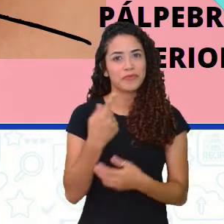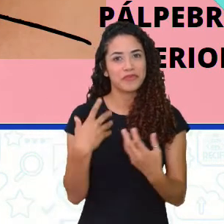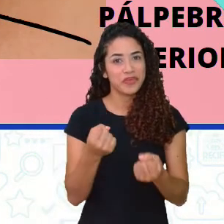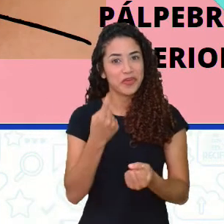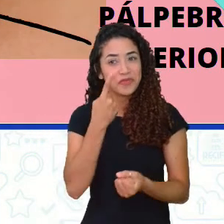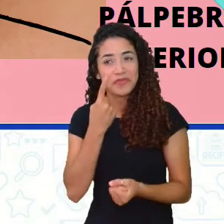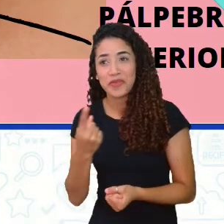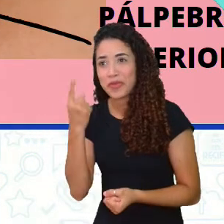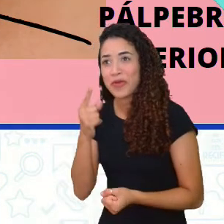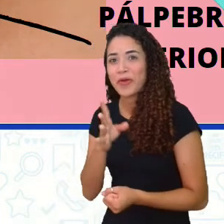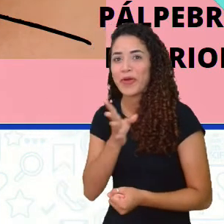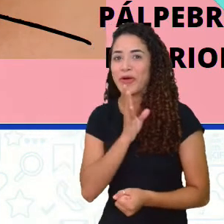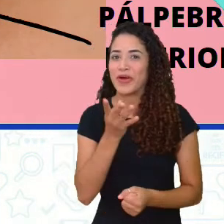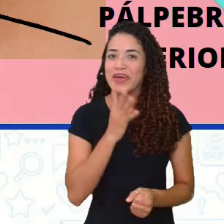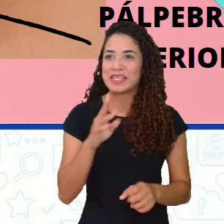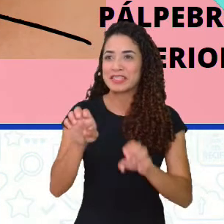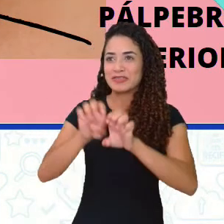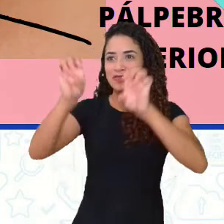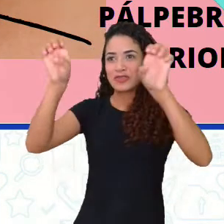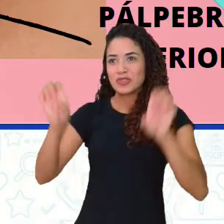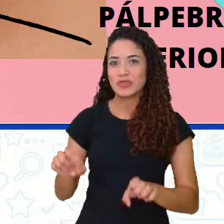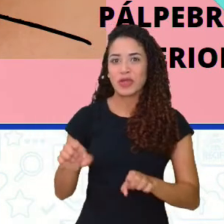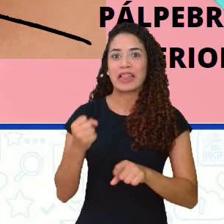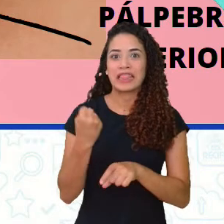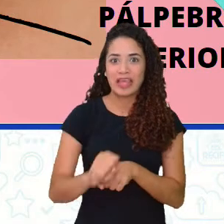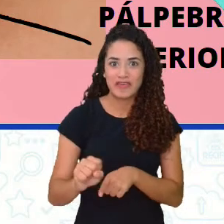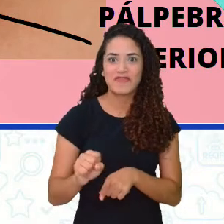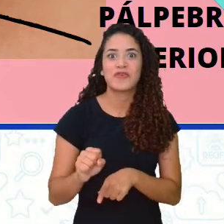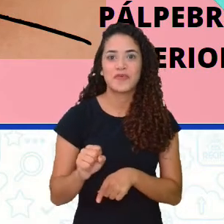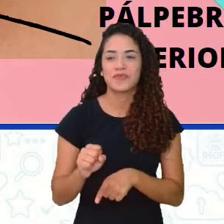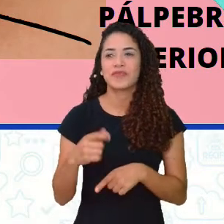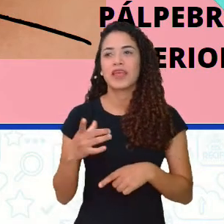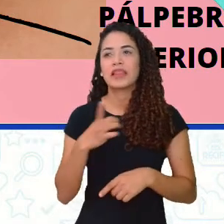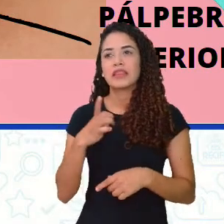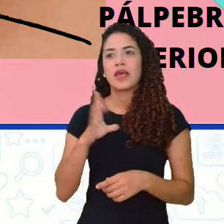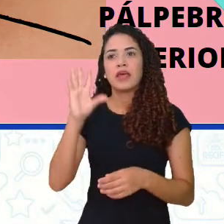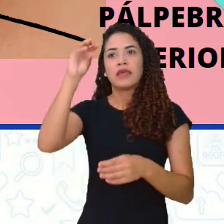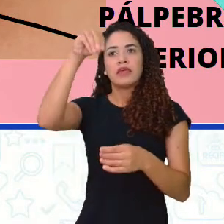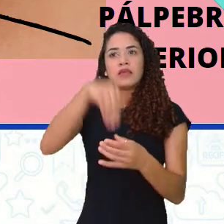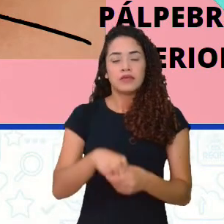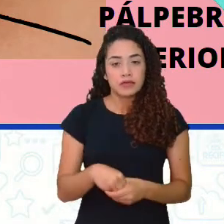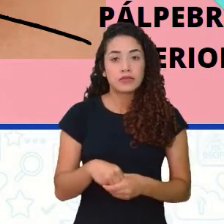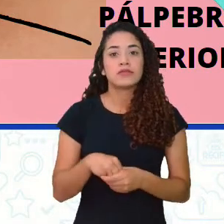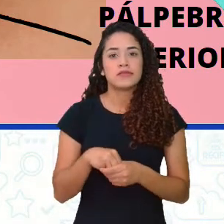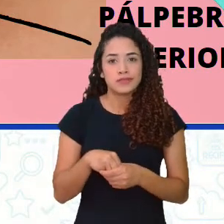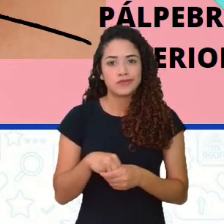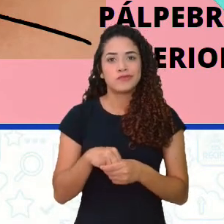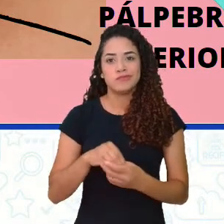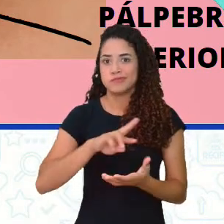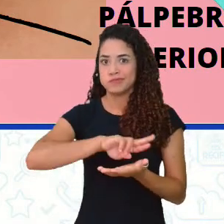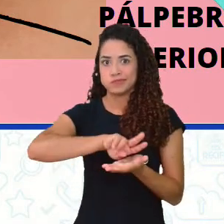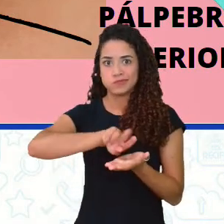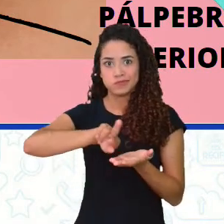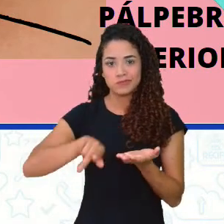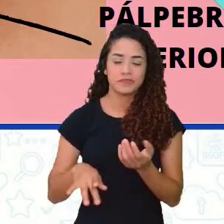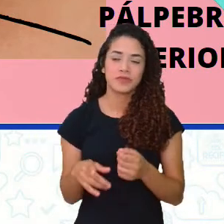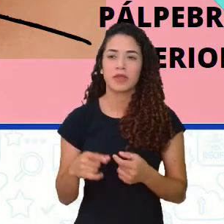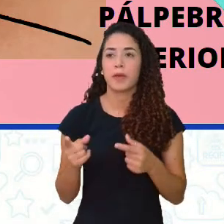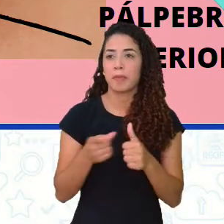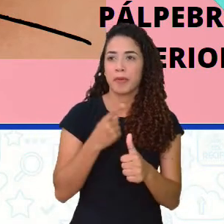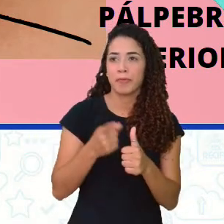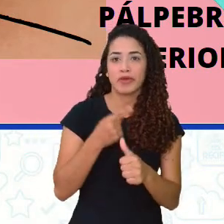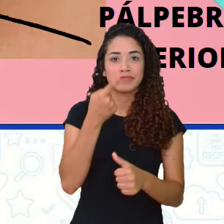as estruturas, né, de defesa. O nosso olho ele é composto de um conjunto de estruturas de defesa. Primeiro vem a questão